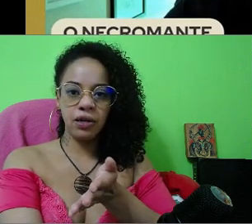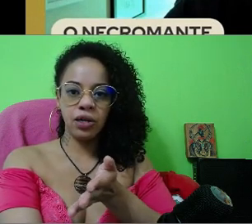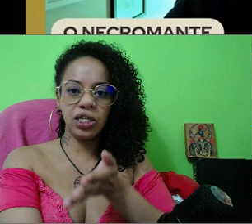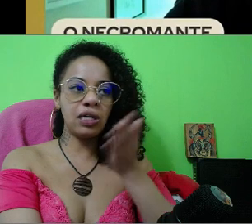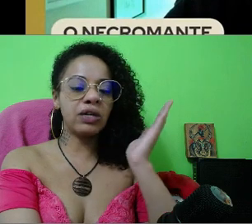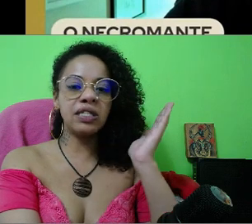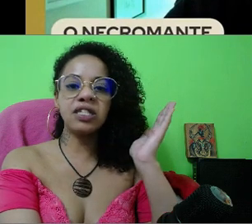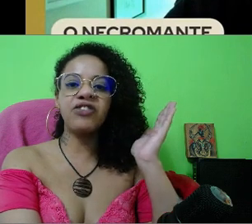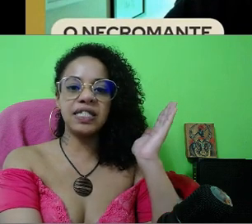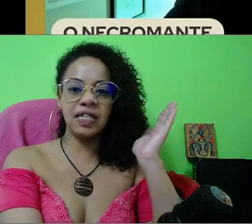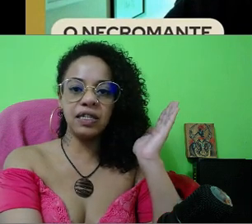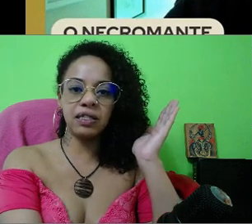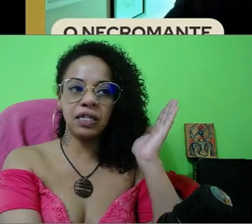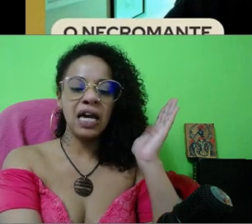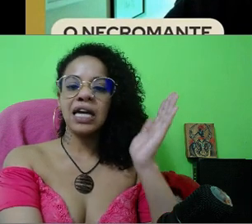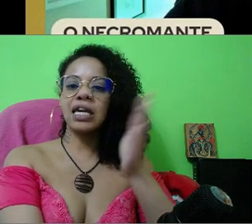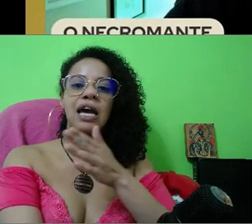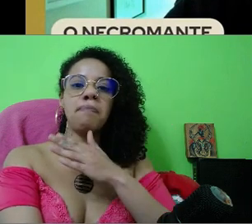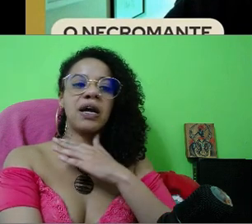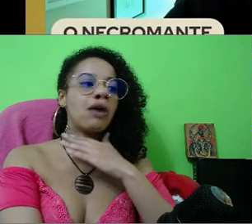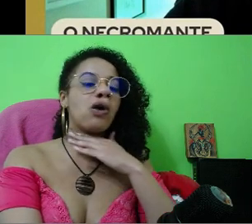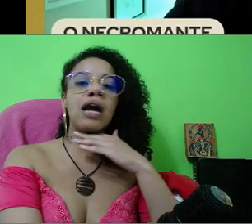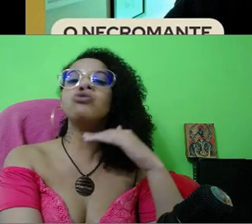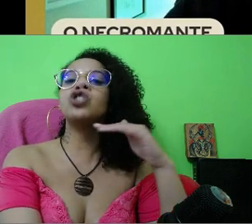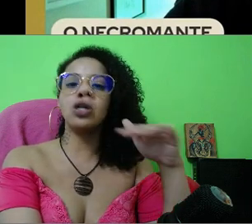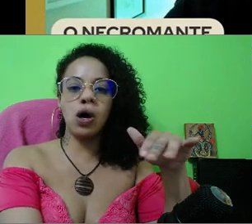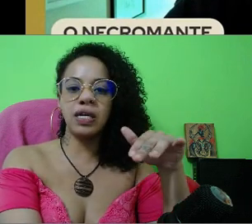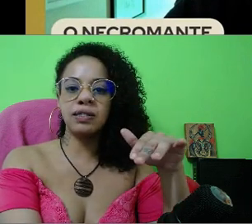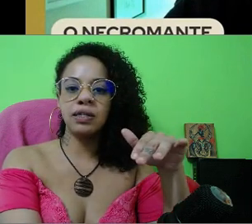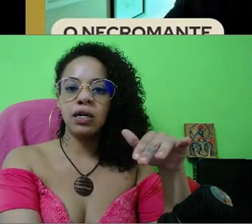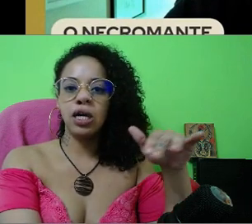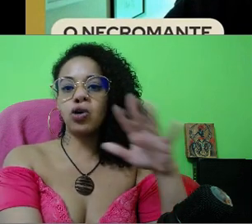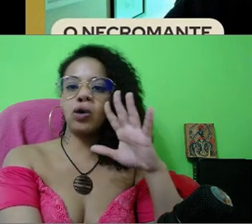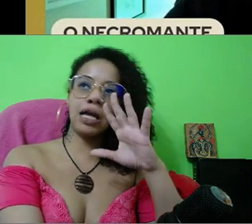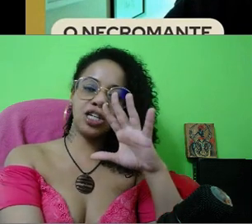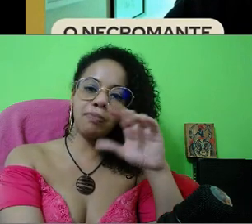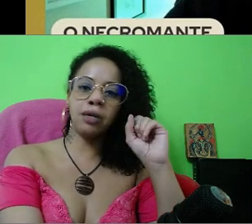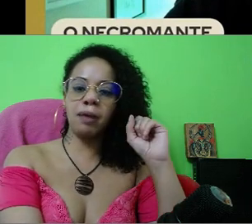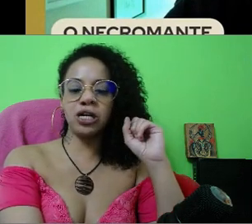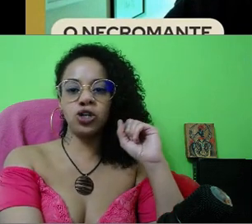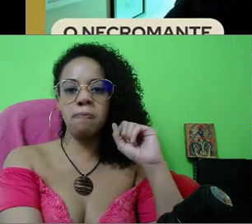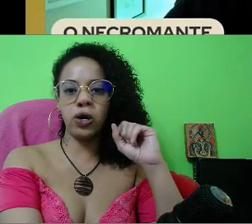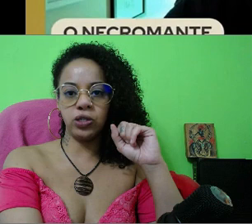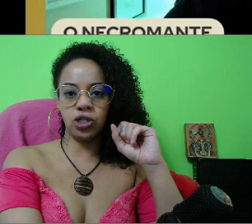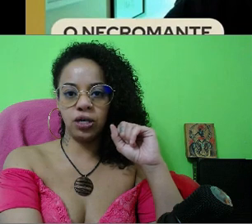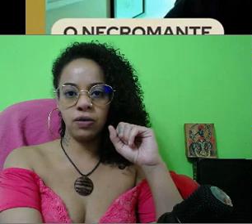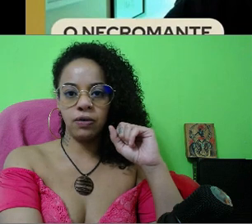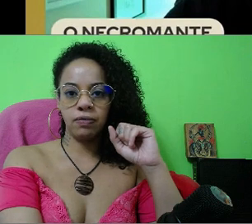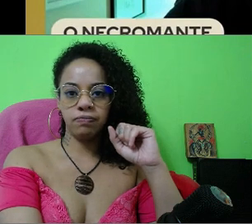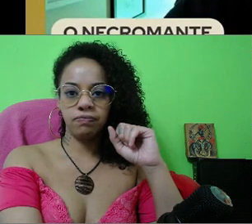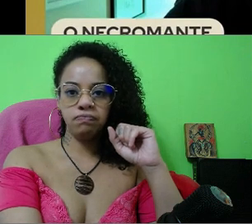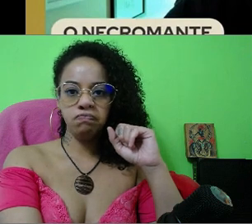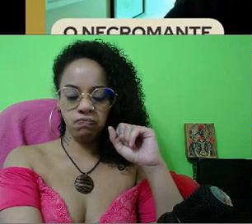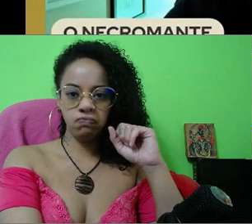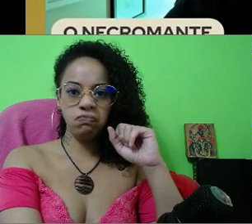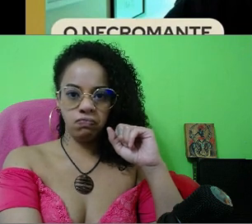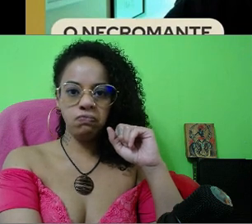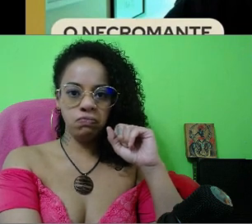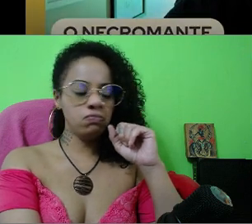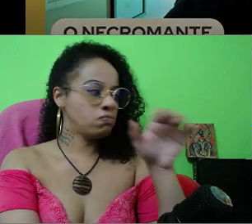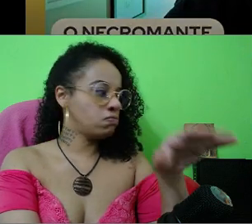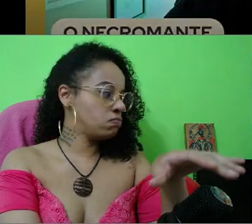vocês né e sim com esses fascistas que querem pegar qualquer um de nós e colocar de cabeça para baixo não poste